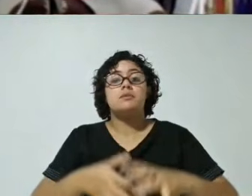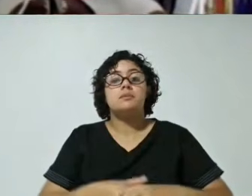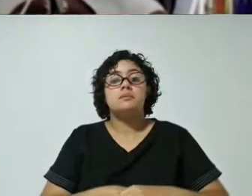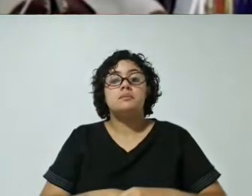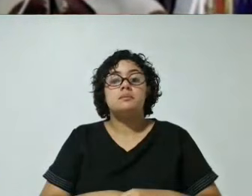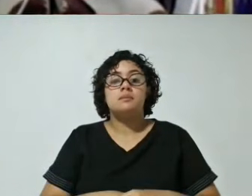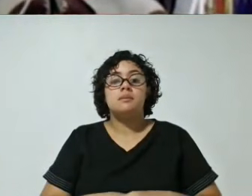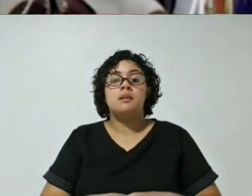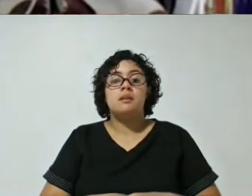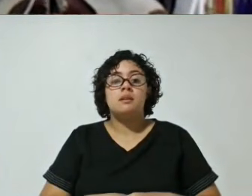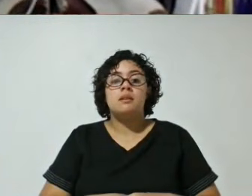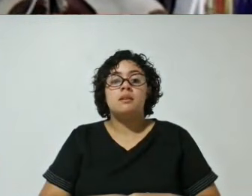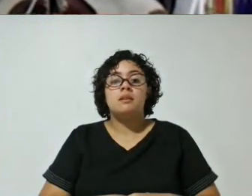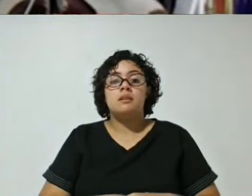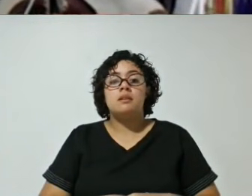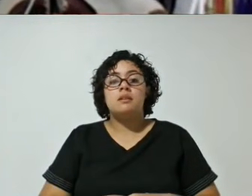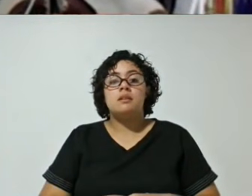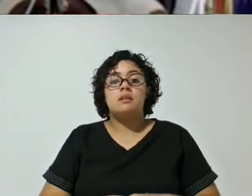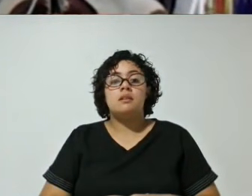também